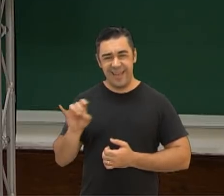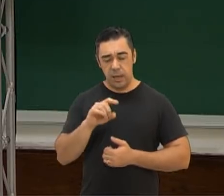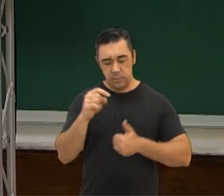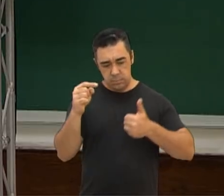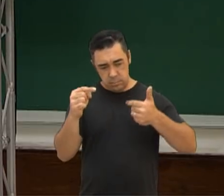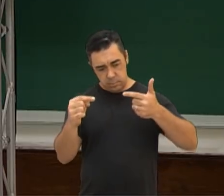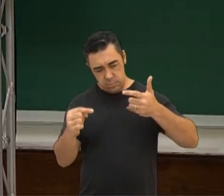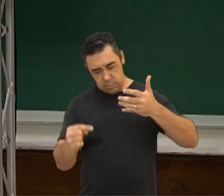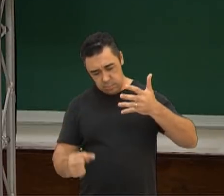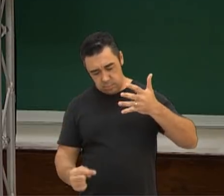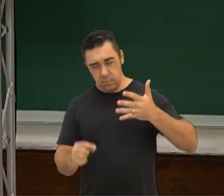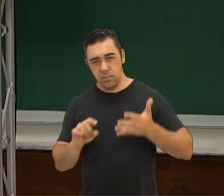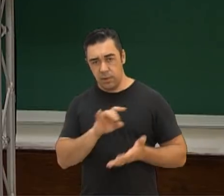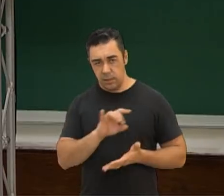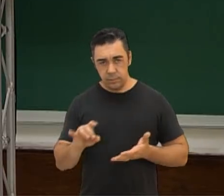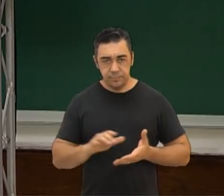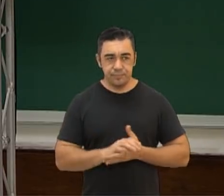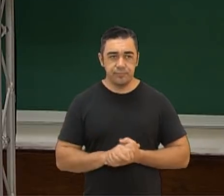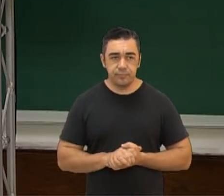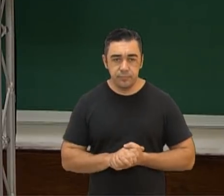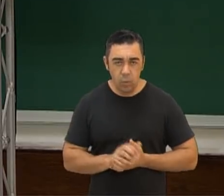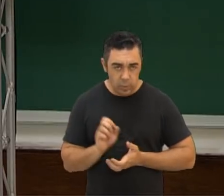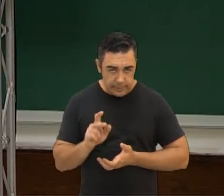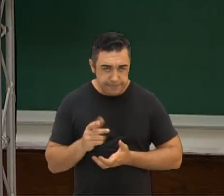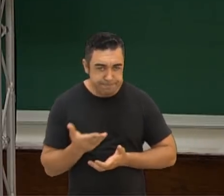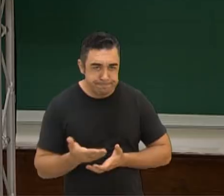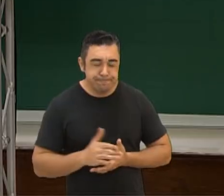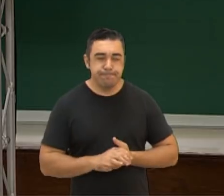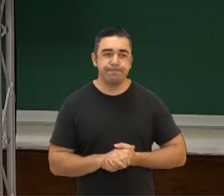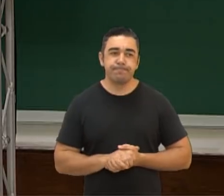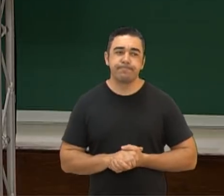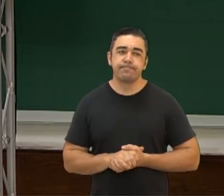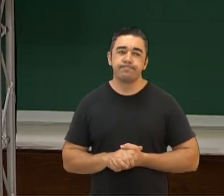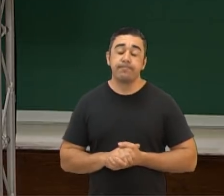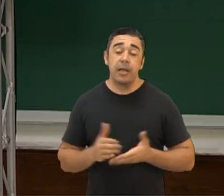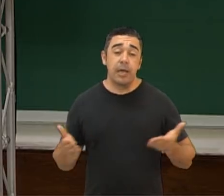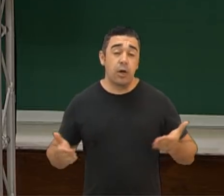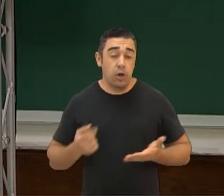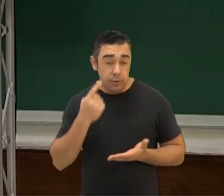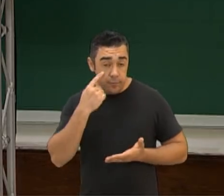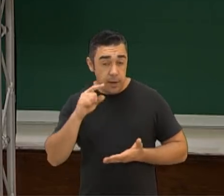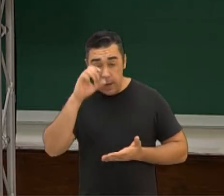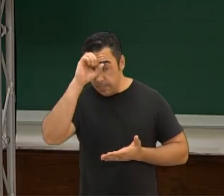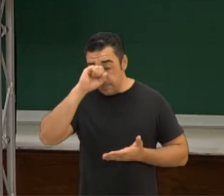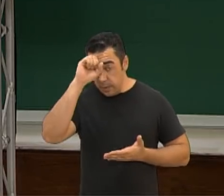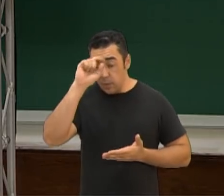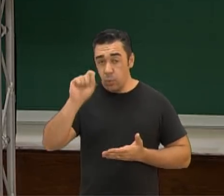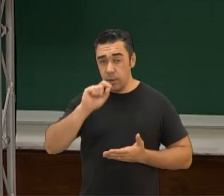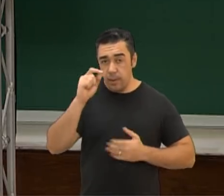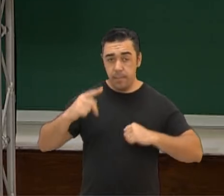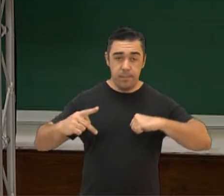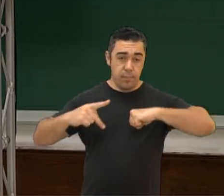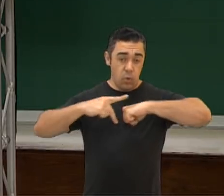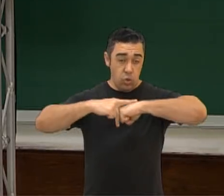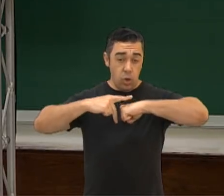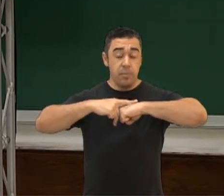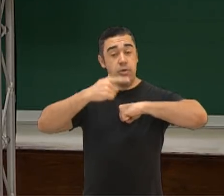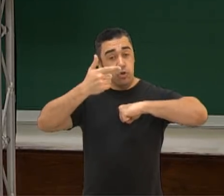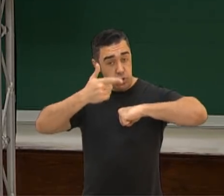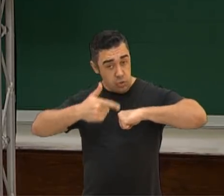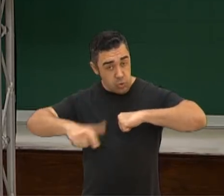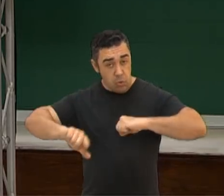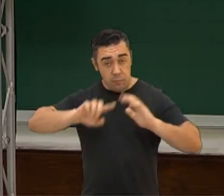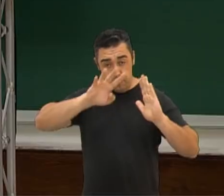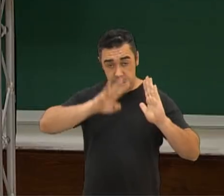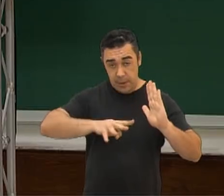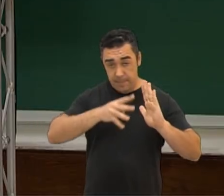a cada pronome pessoal do caso reto, ok? E agora vamos aprender mais sobre pronomes. Vamos rever, na verdade,